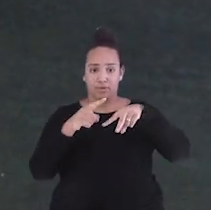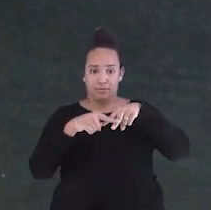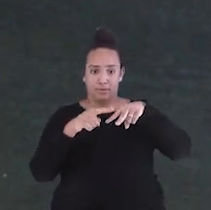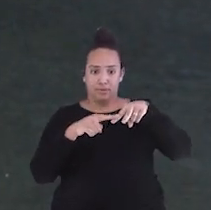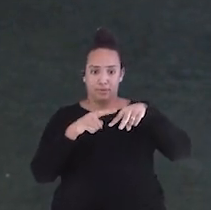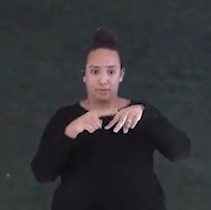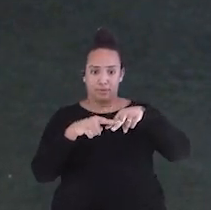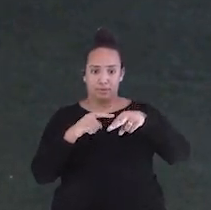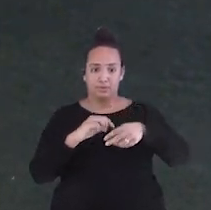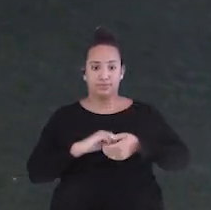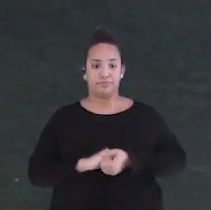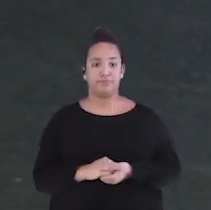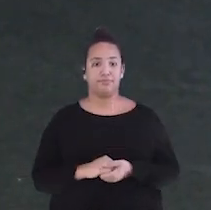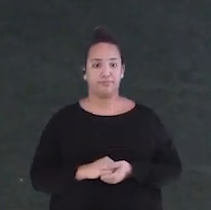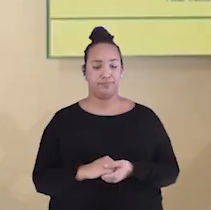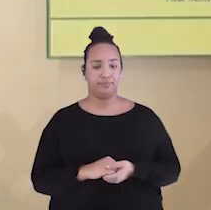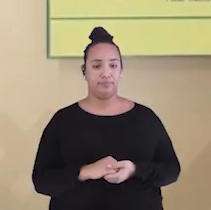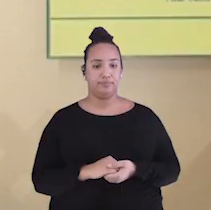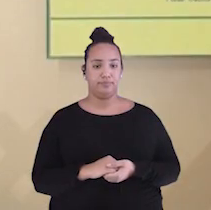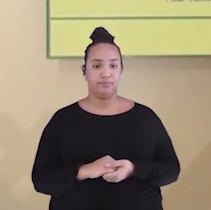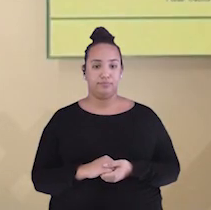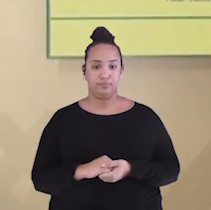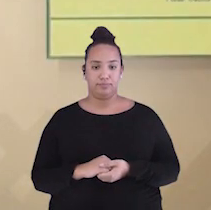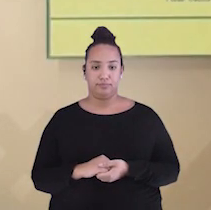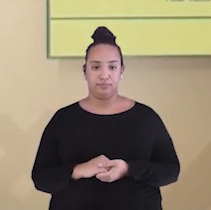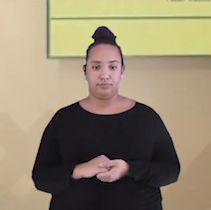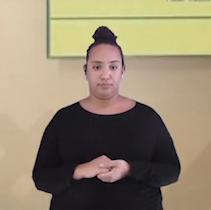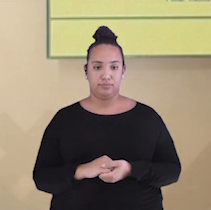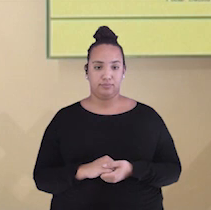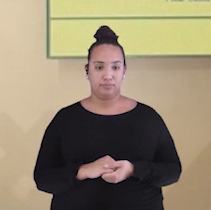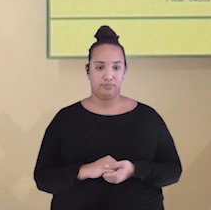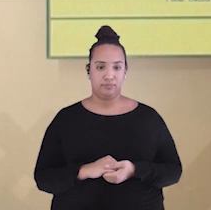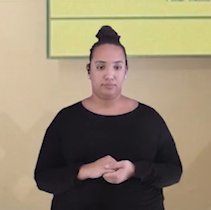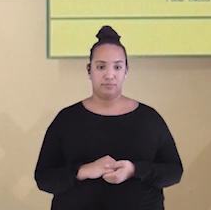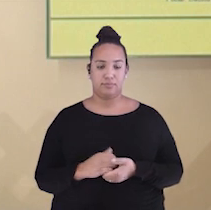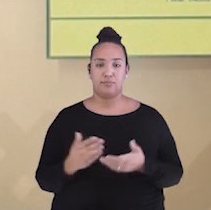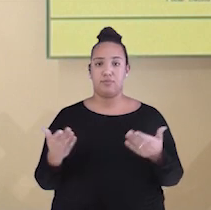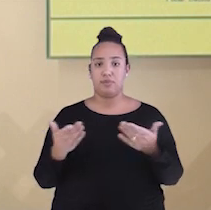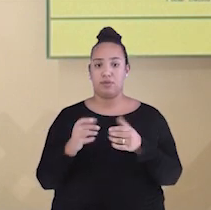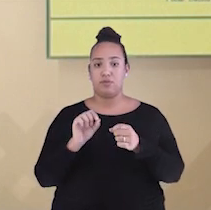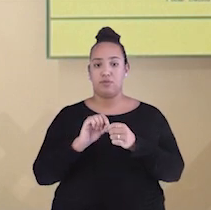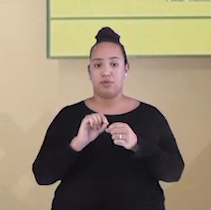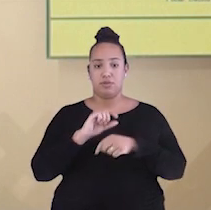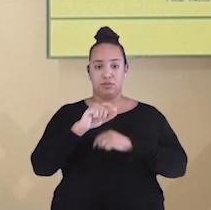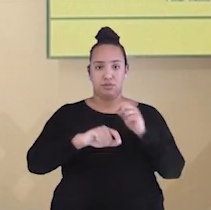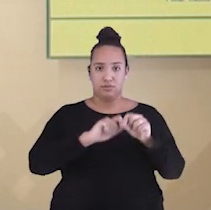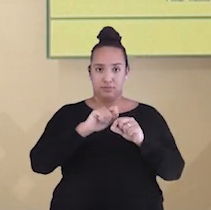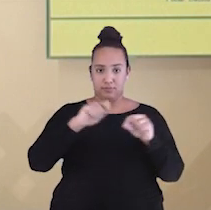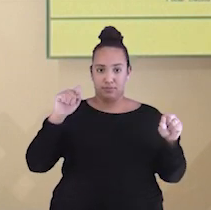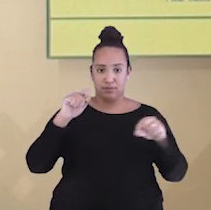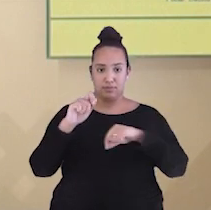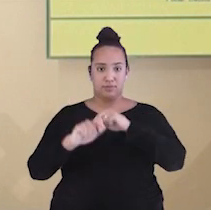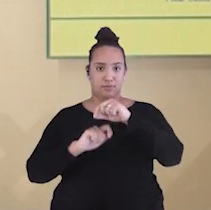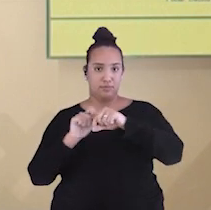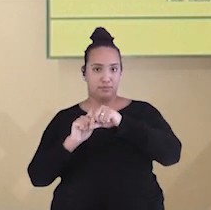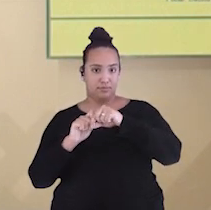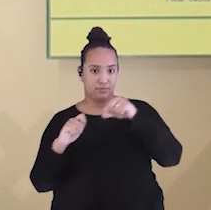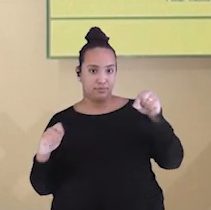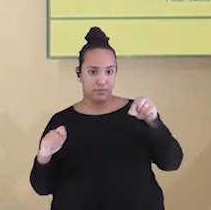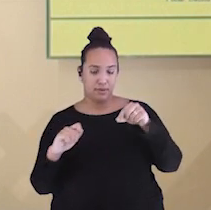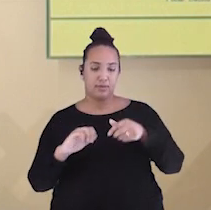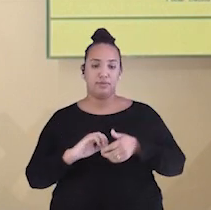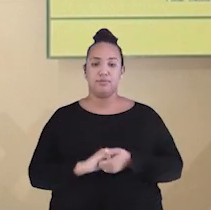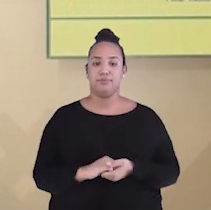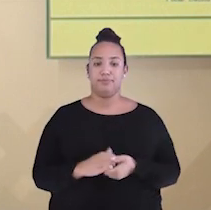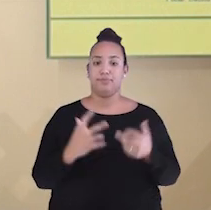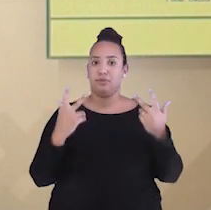boneca Abaiomi. Agora, nós vamos dar os 2 nós na perninha da boneca. Mesma